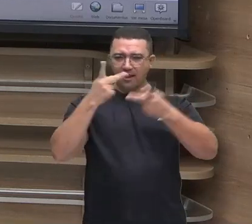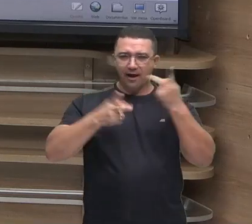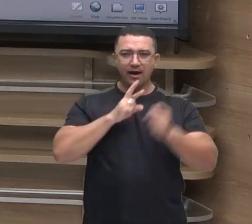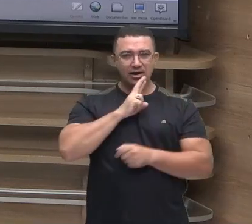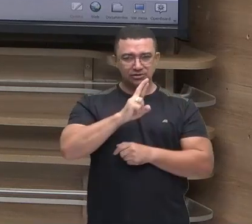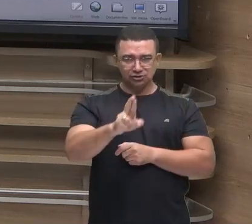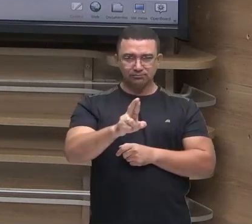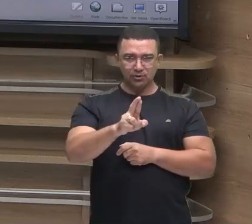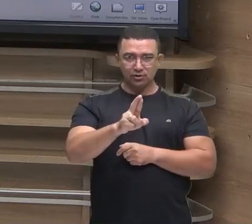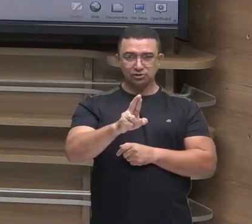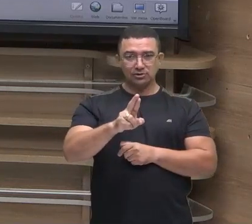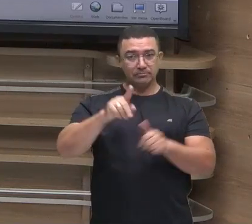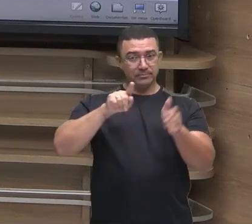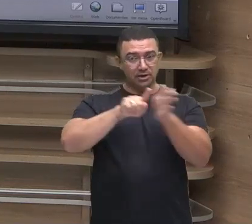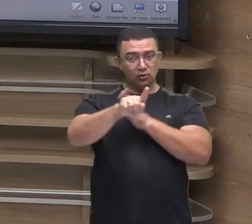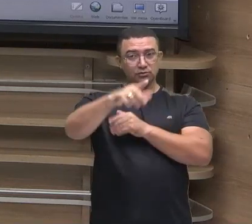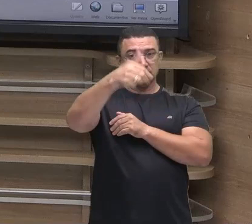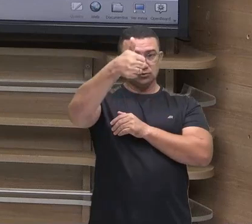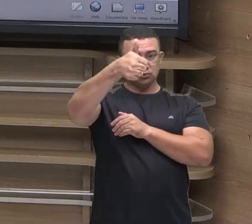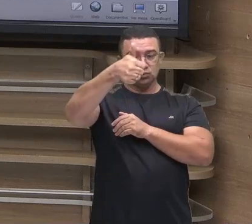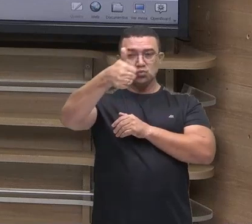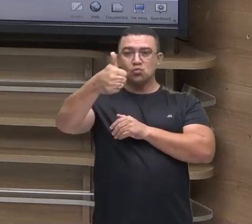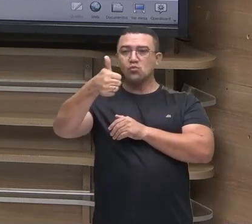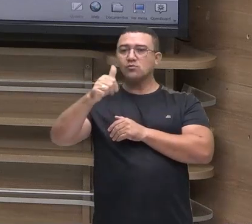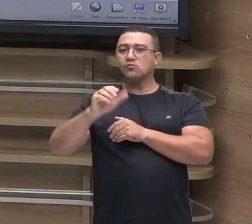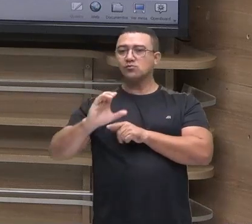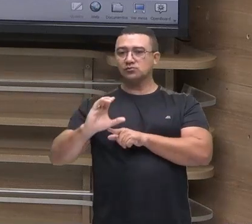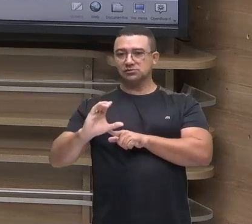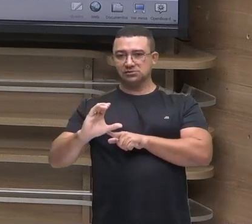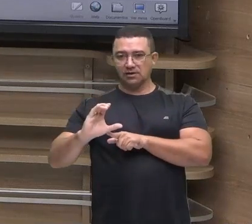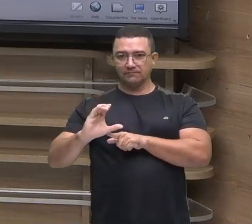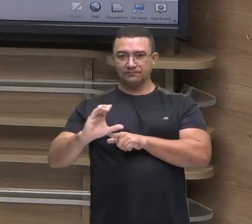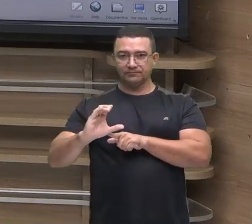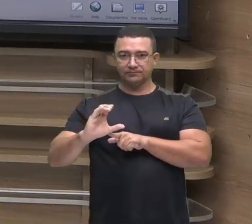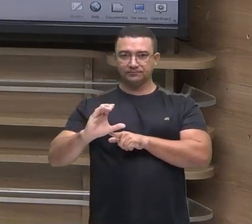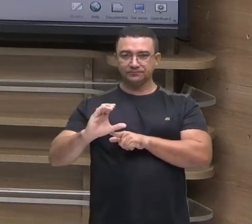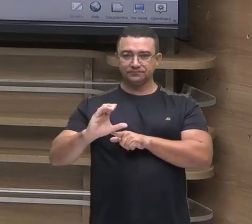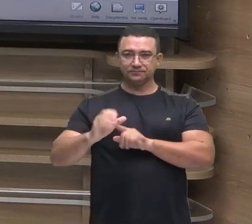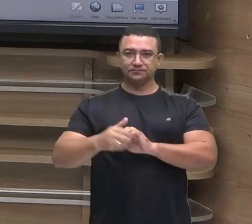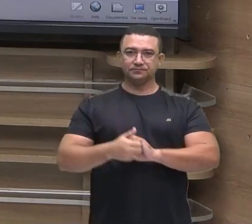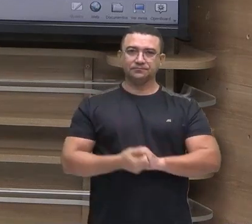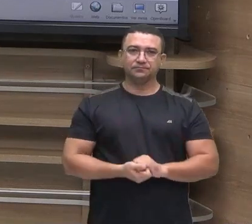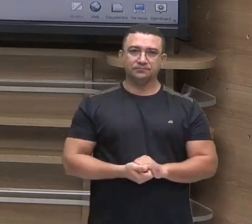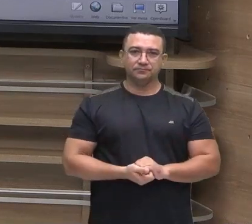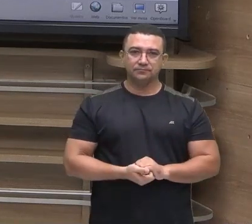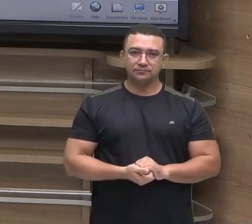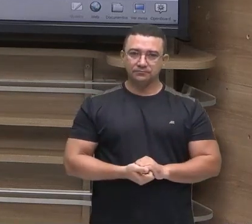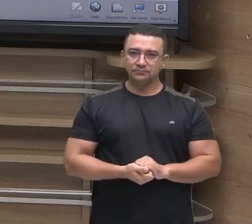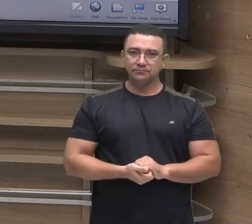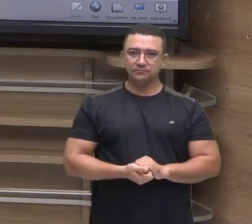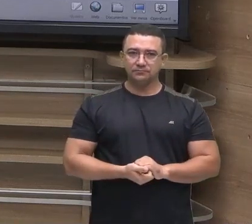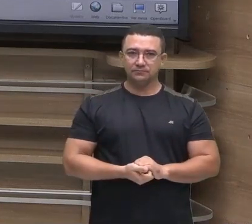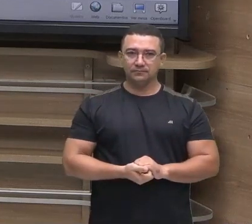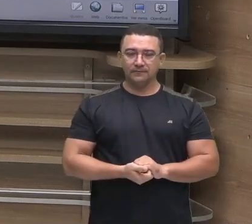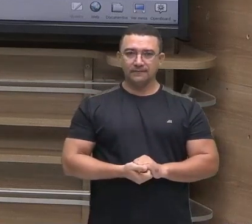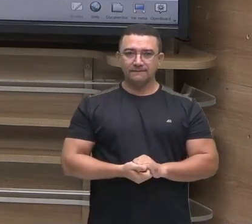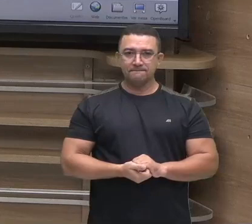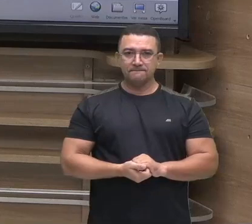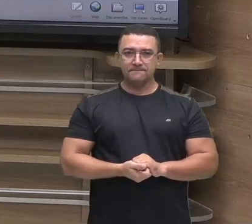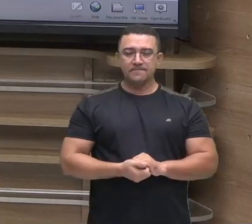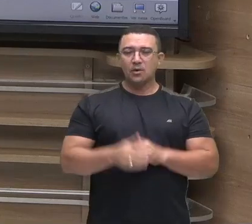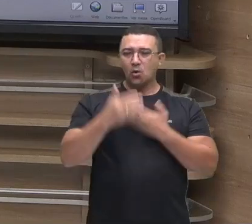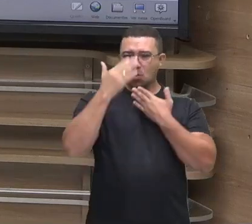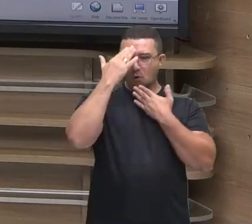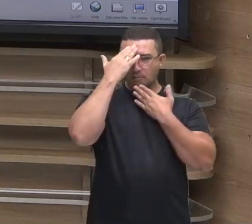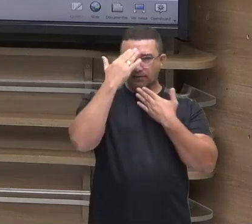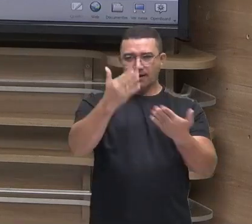resposta da questão 1 é a letra C. A Vitória é lá da escola Valdemiro Pérez Lustosa.